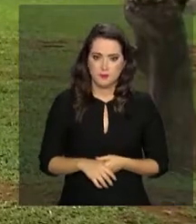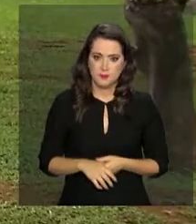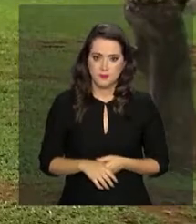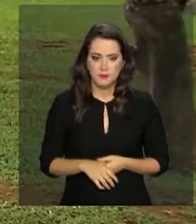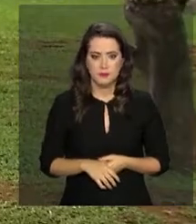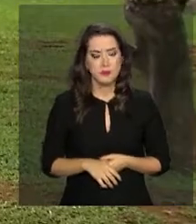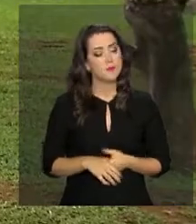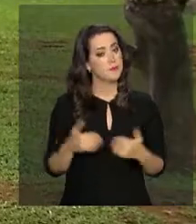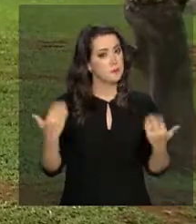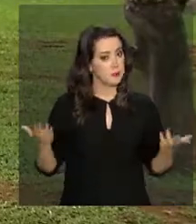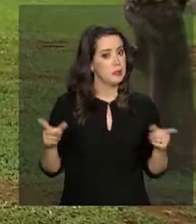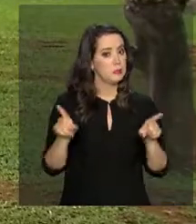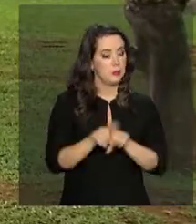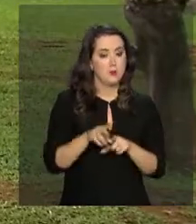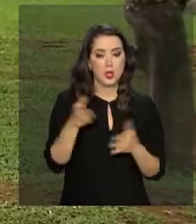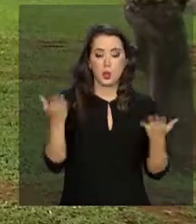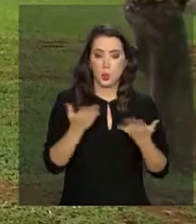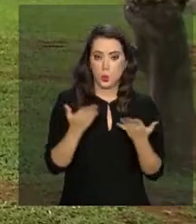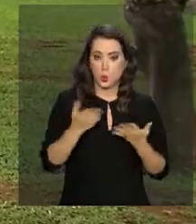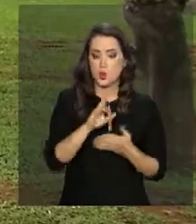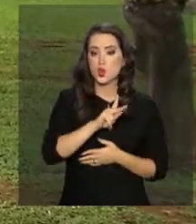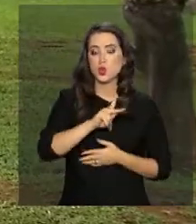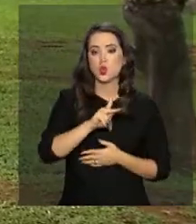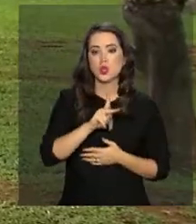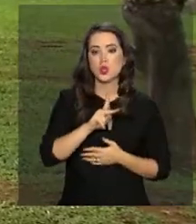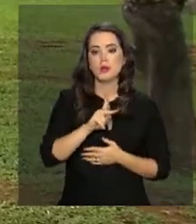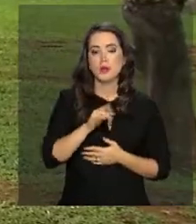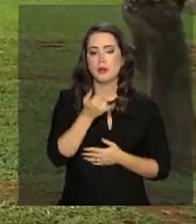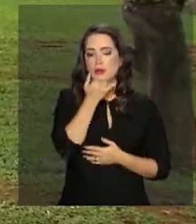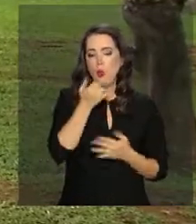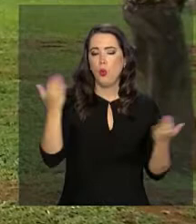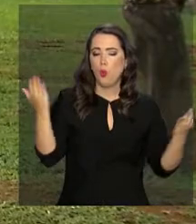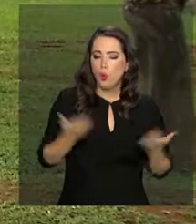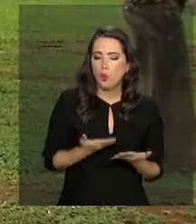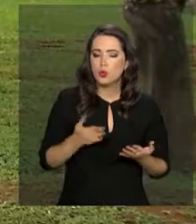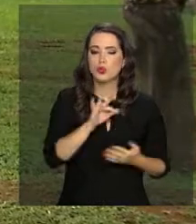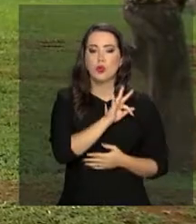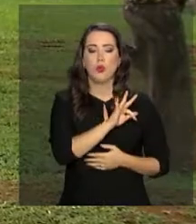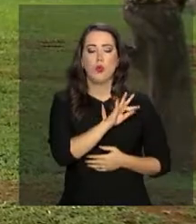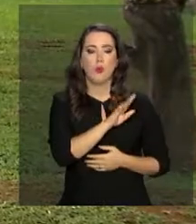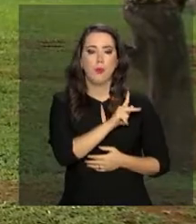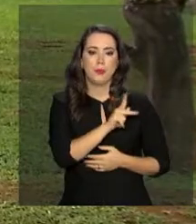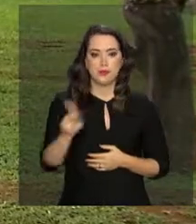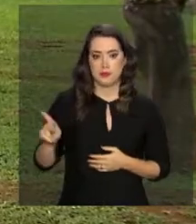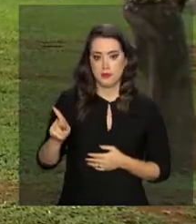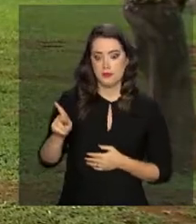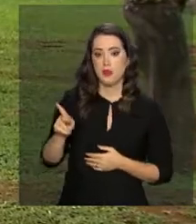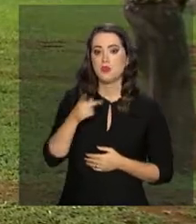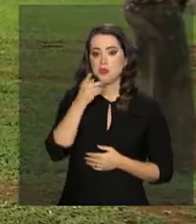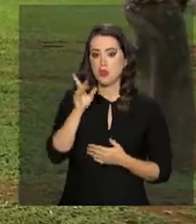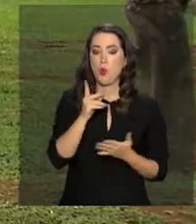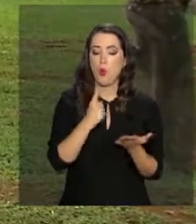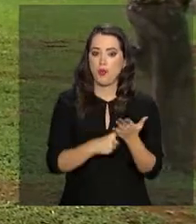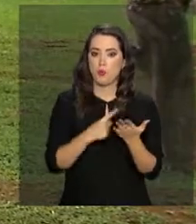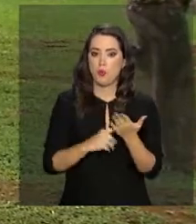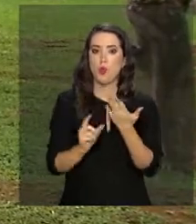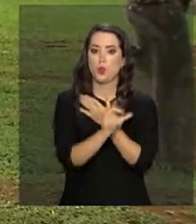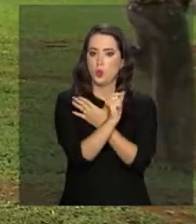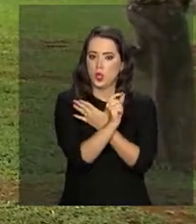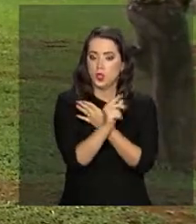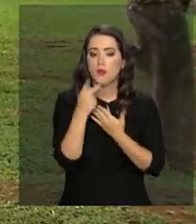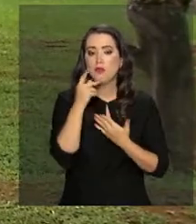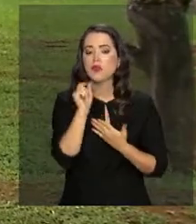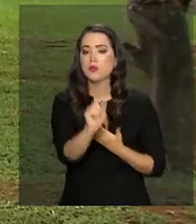e também hoje o presidente eleito já revolucionário confirmou pelo twitter que wagner rosário vai